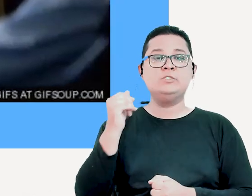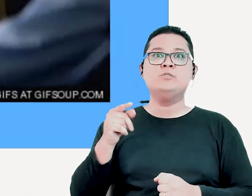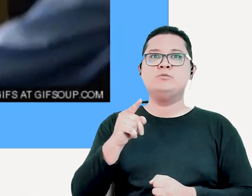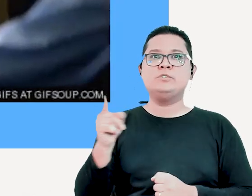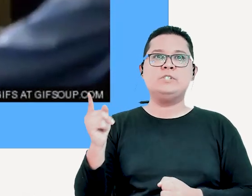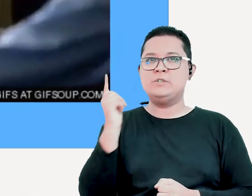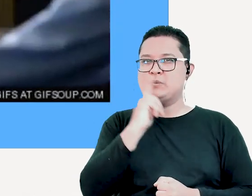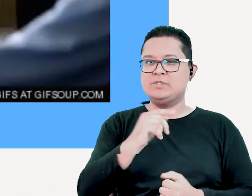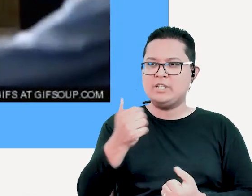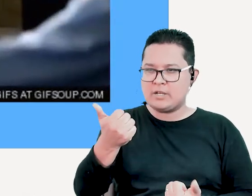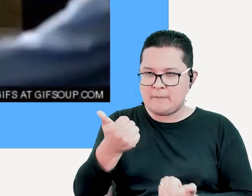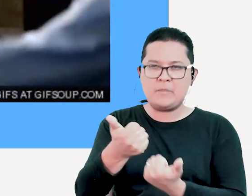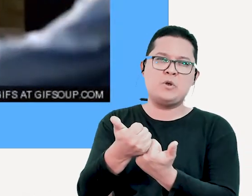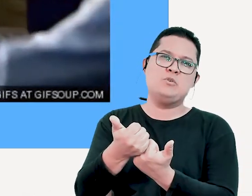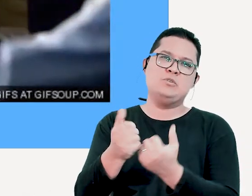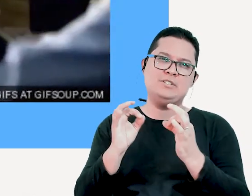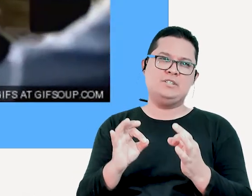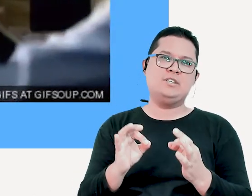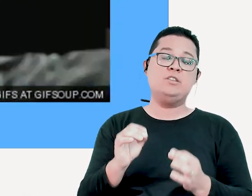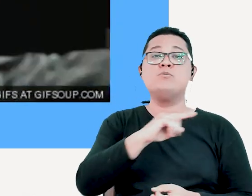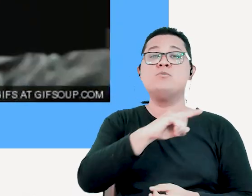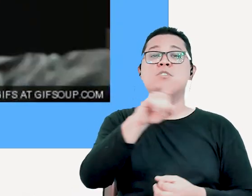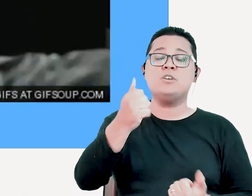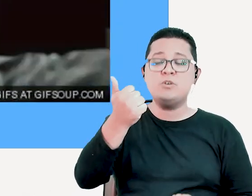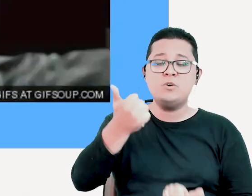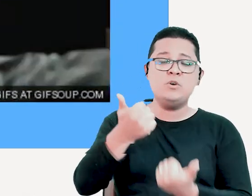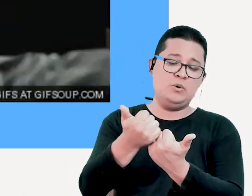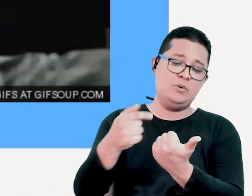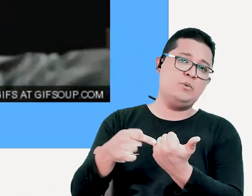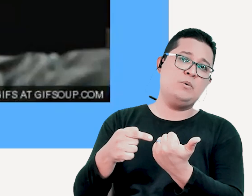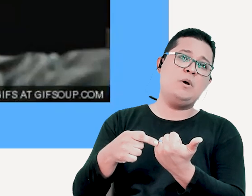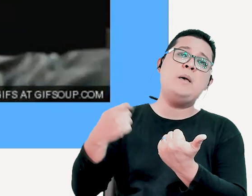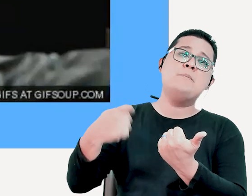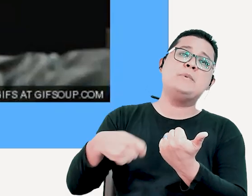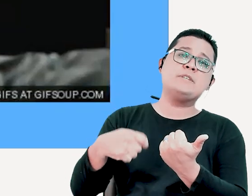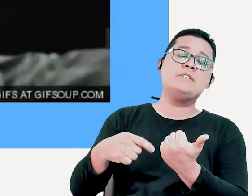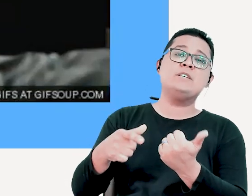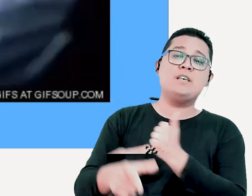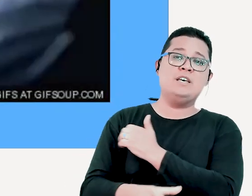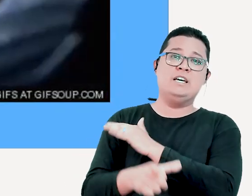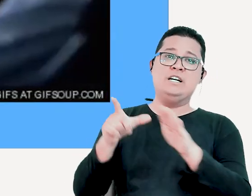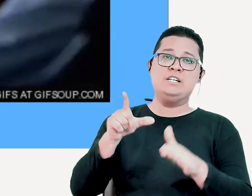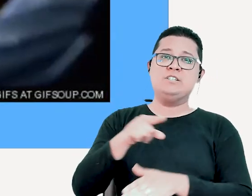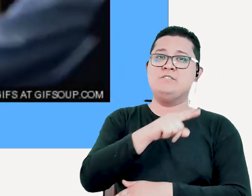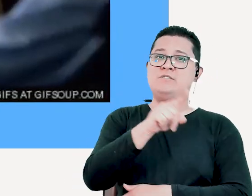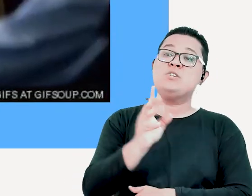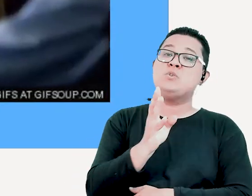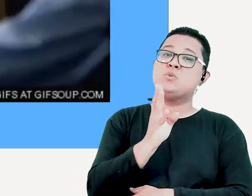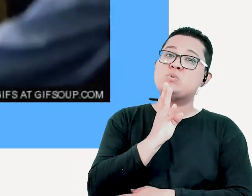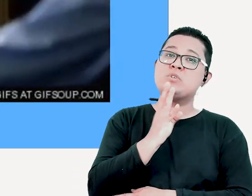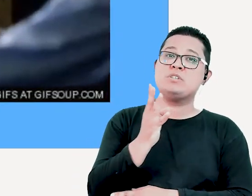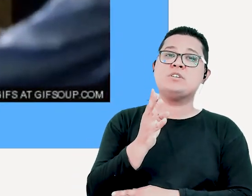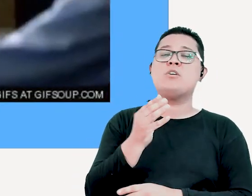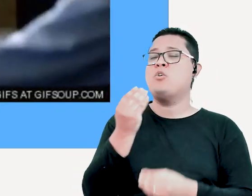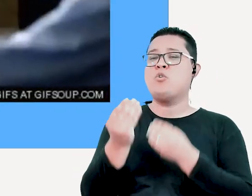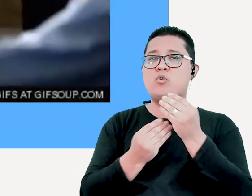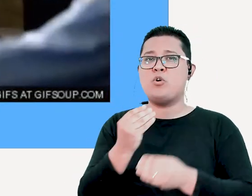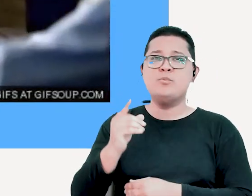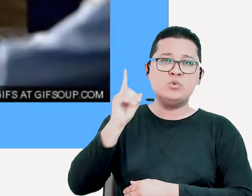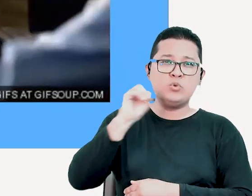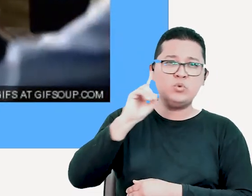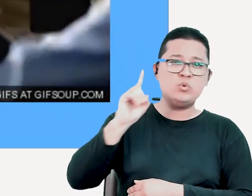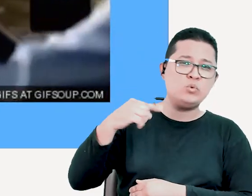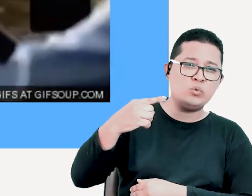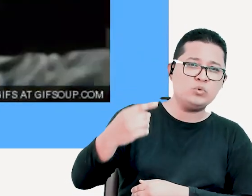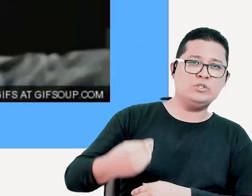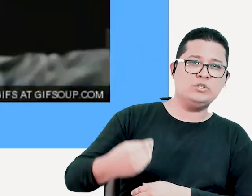esses contents, como que a gente pode ajudar no dia a dia. Eu sempre vou usar a gente aqui, gente, porque